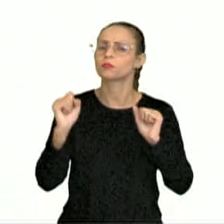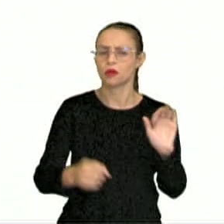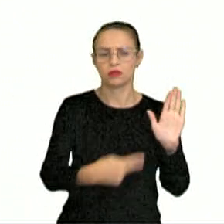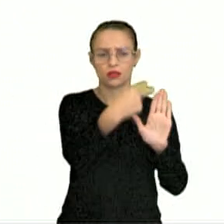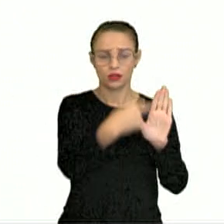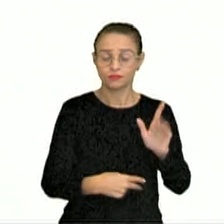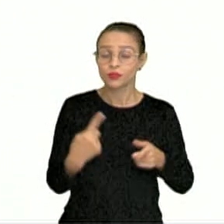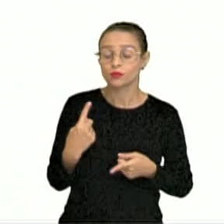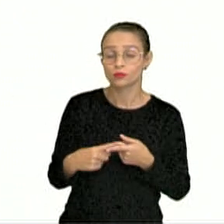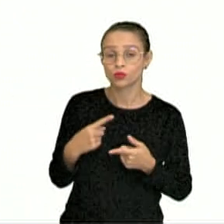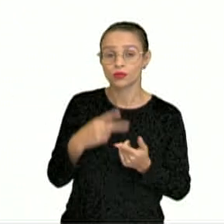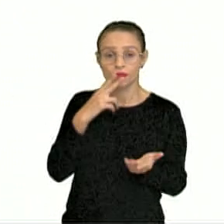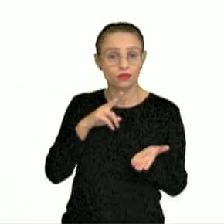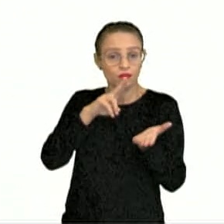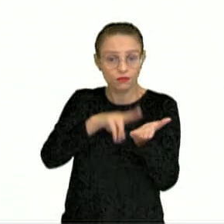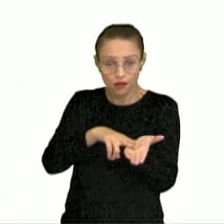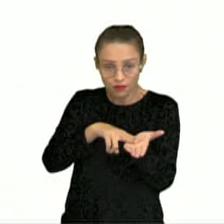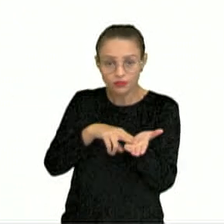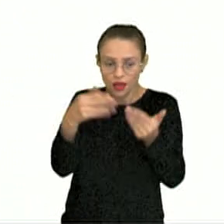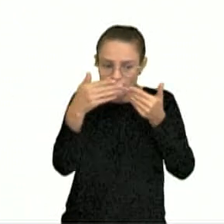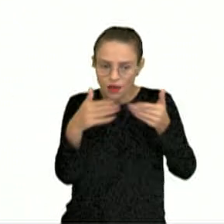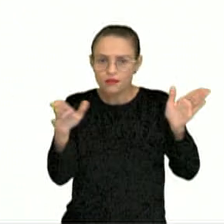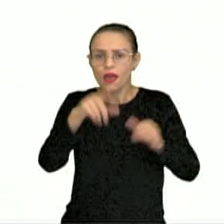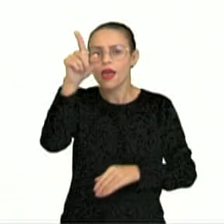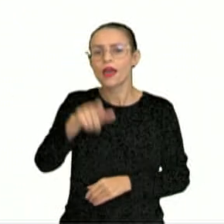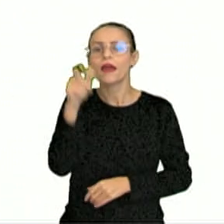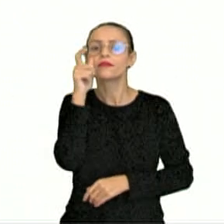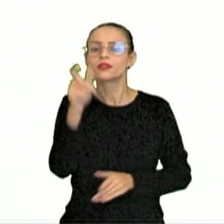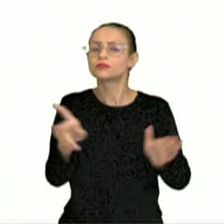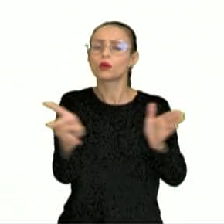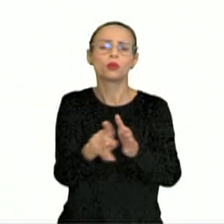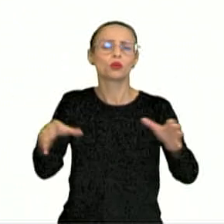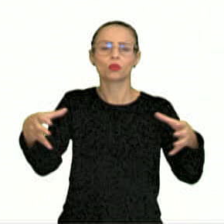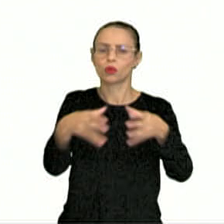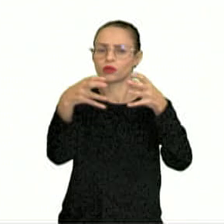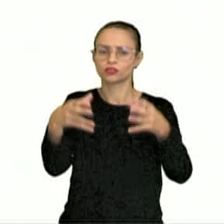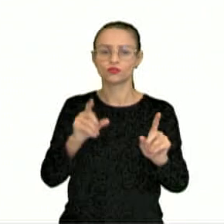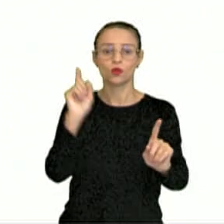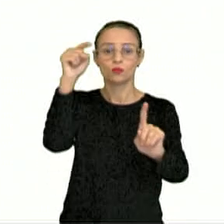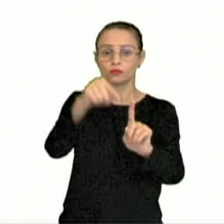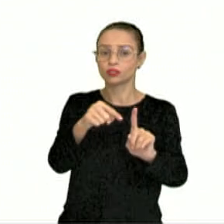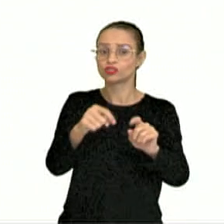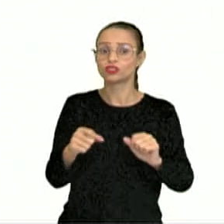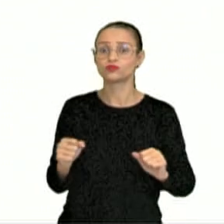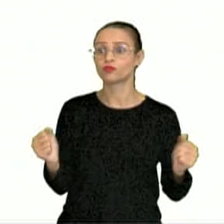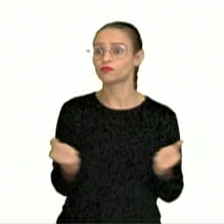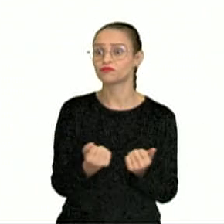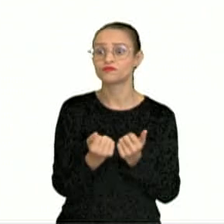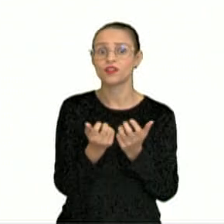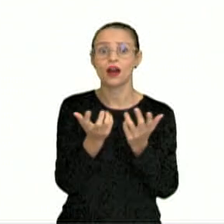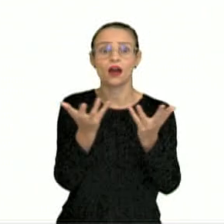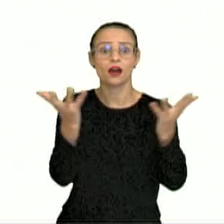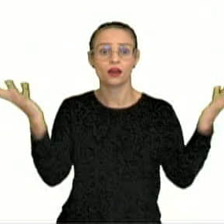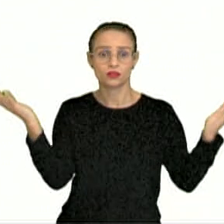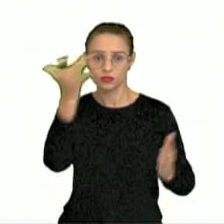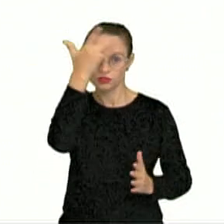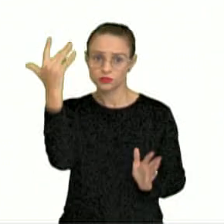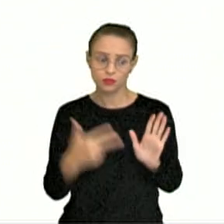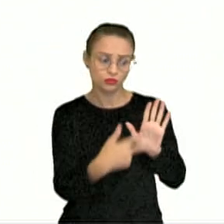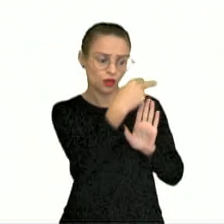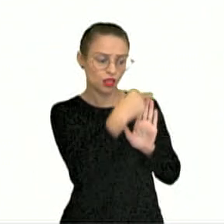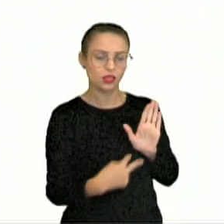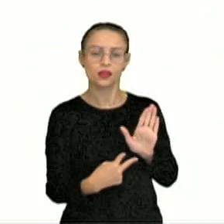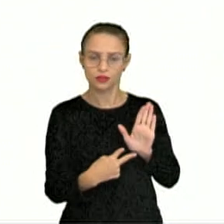carta aberta é de interesse coletivo e busca atingir o maior número de pessoas que possam se